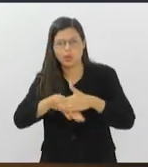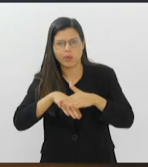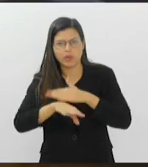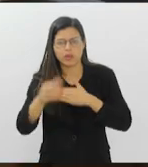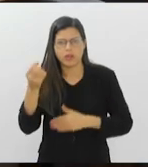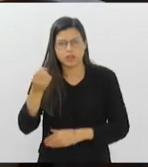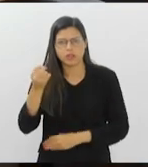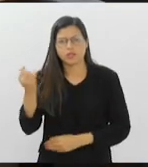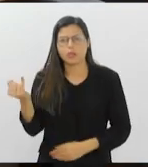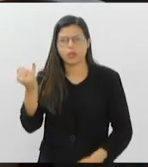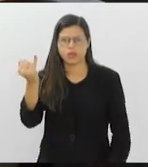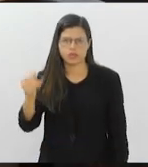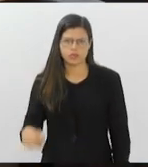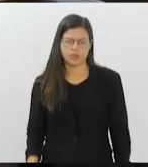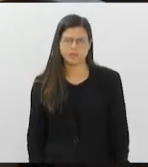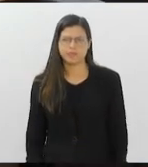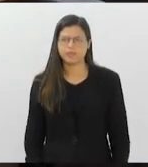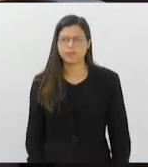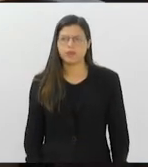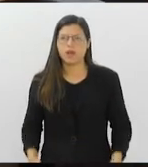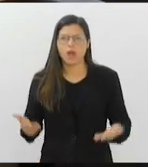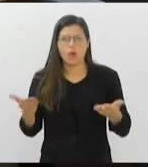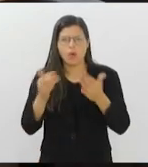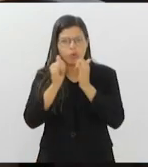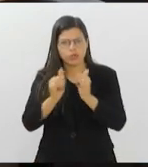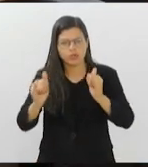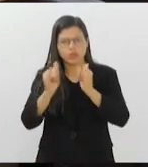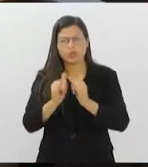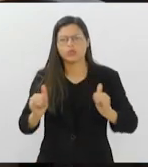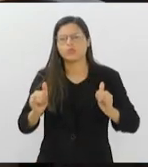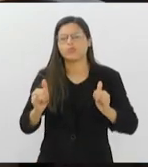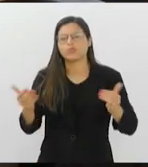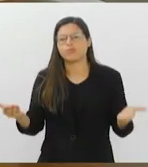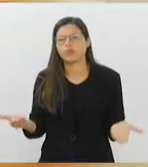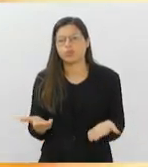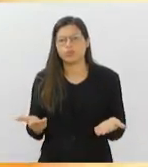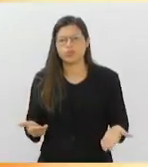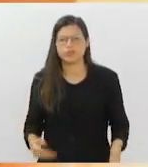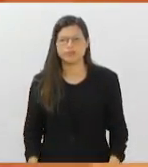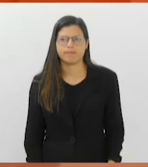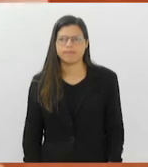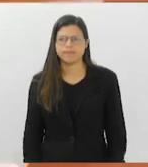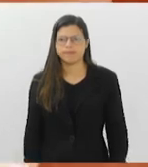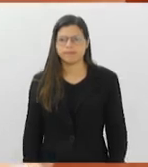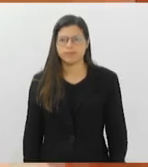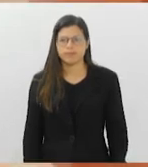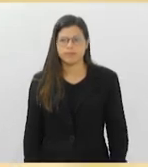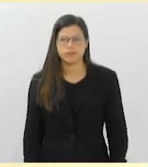central. E vamos agora ao nosso giro de notícias de hoje.